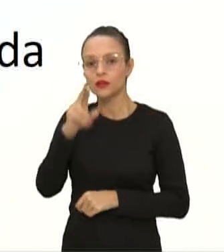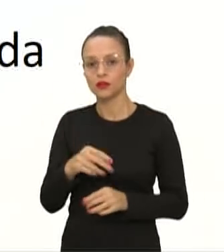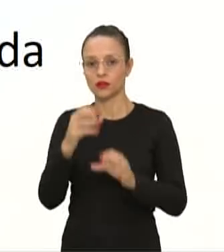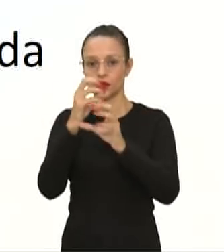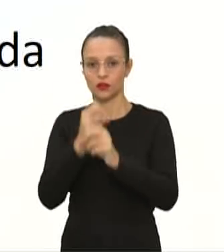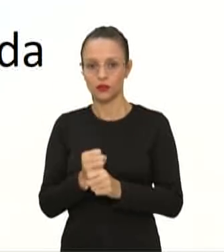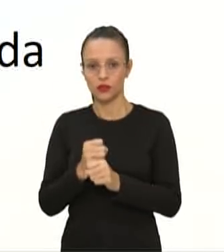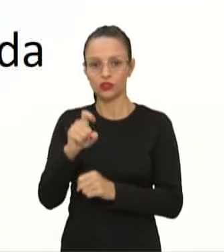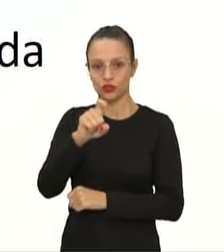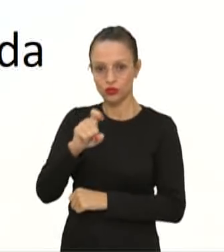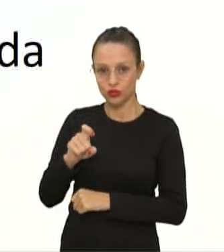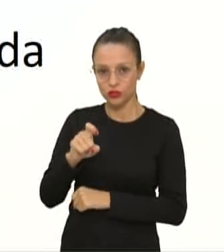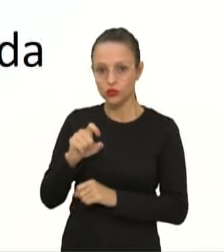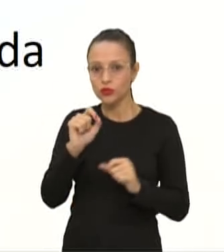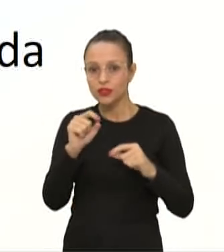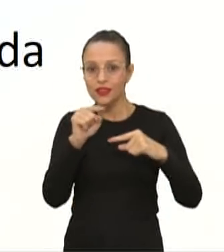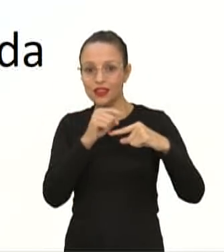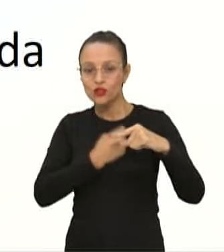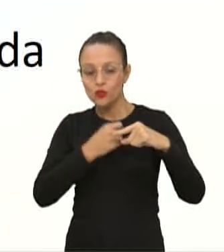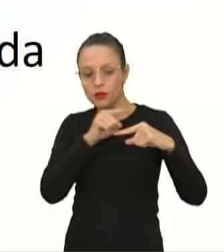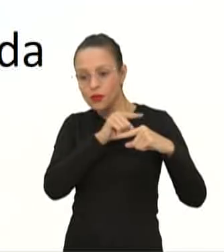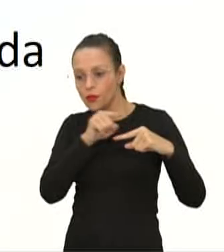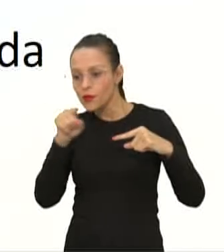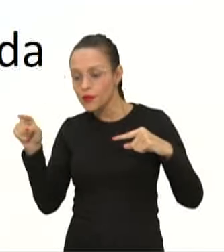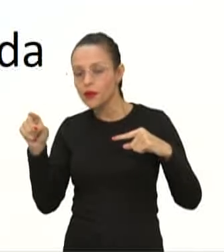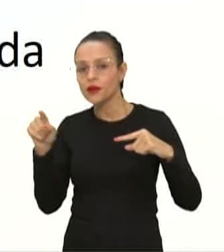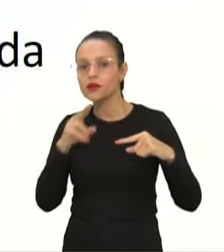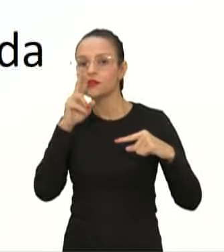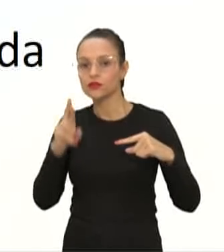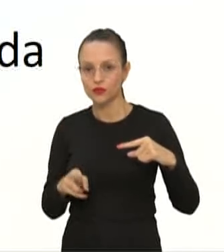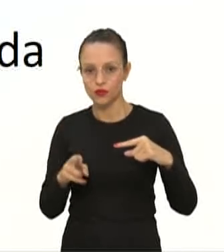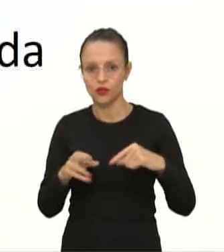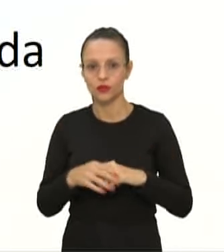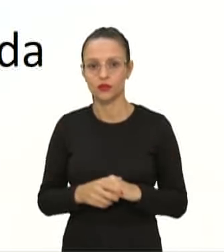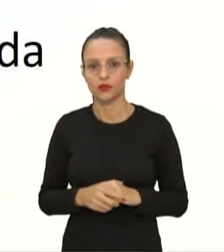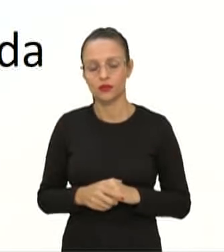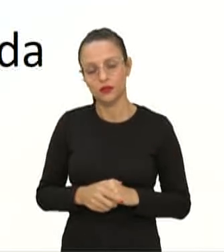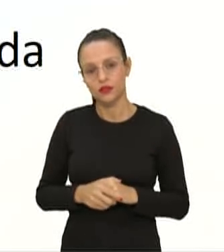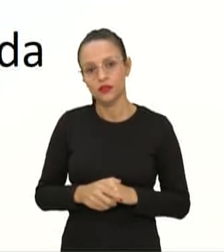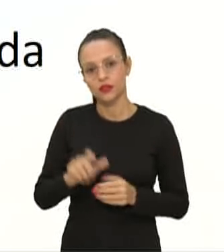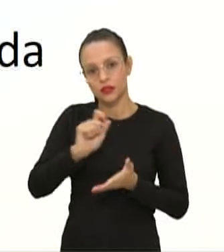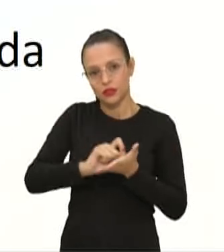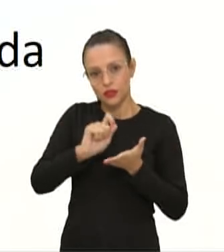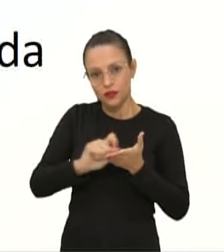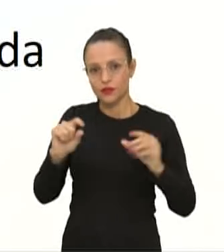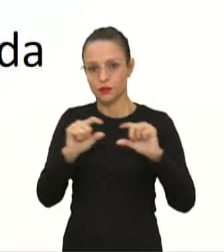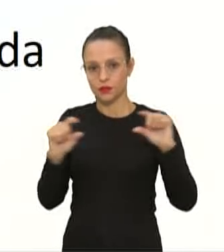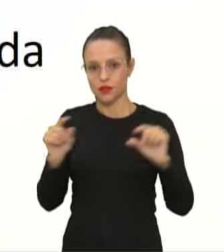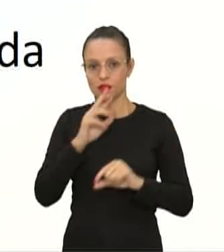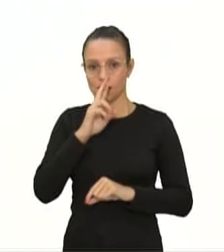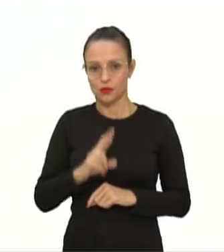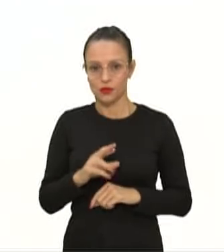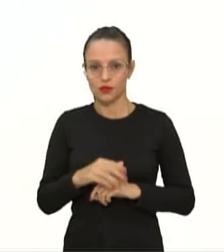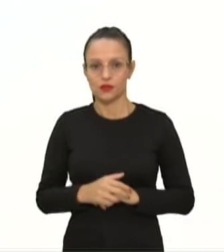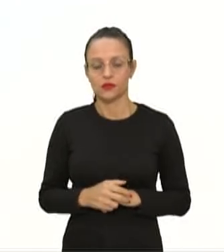valor da incógnita. Ou seja, o que sobrou no numerador a gente resolveu. E escrevemos a solução. E escrevemos a resposta para o